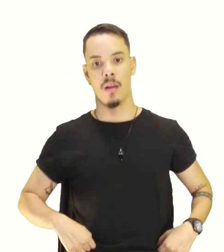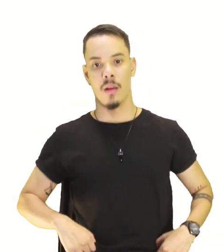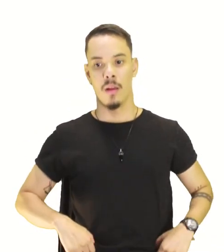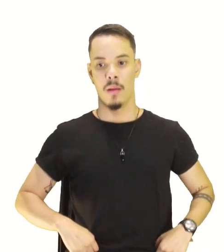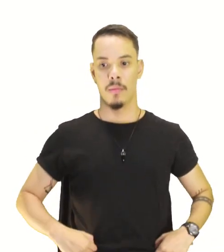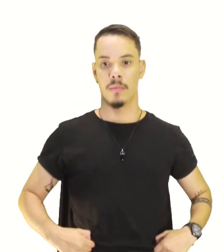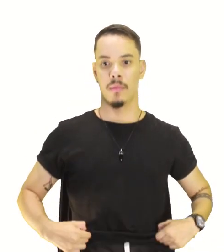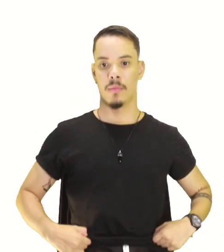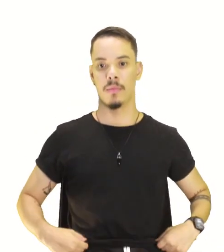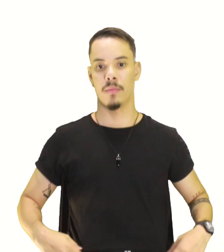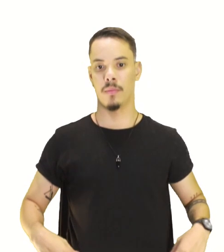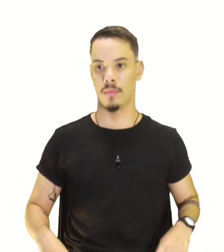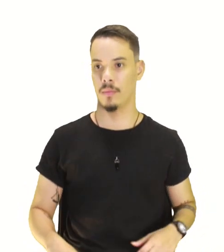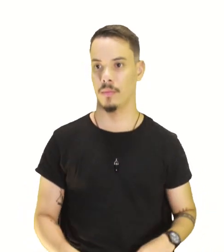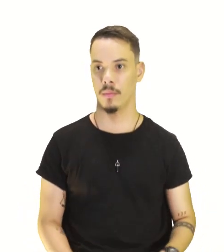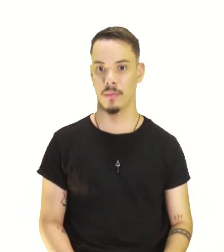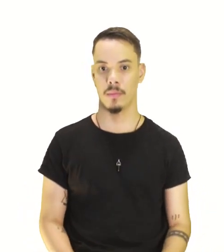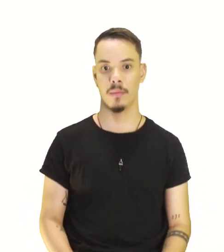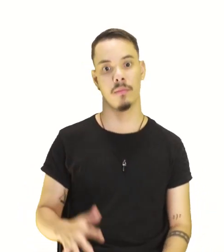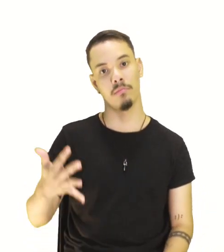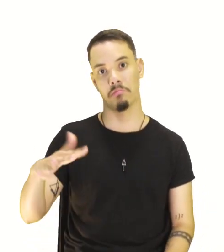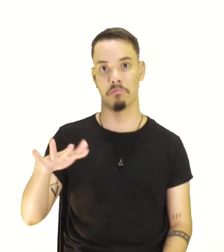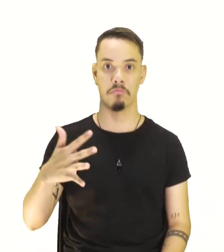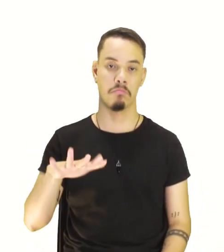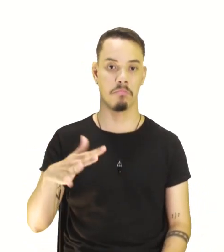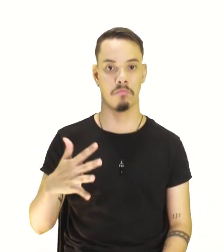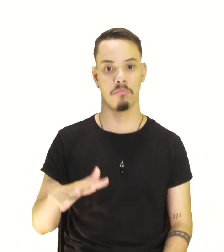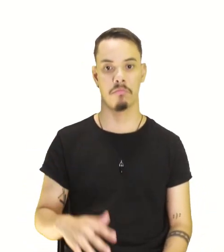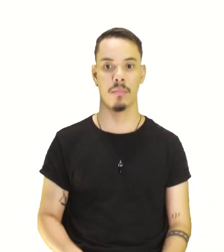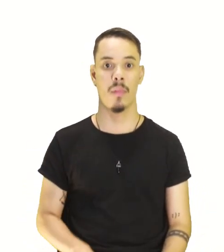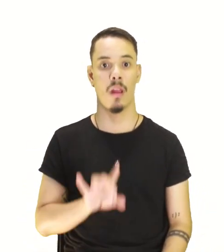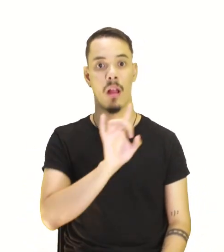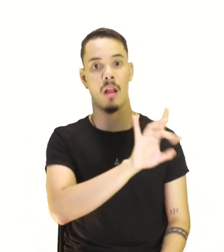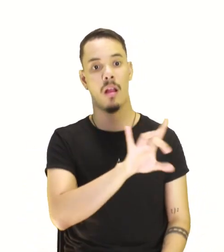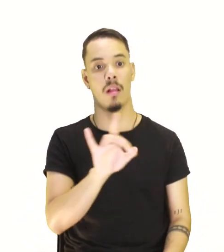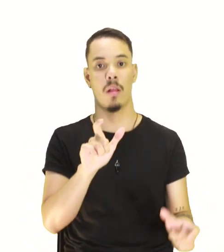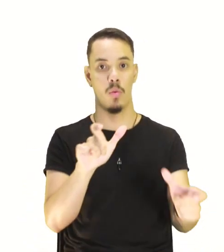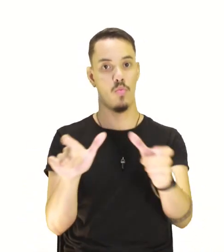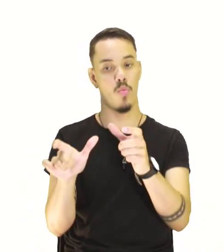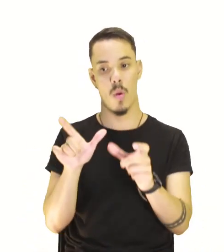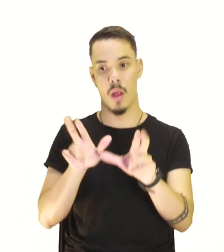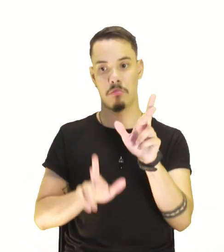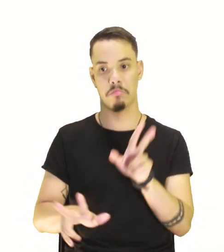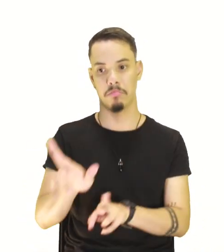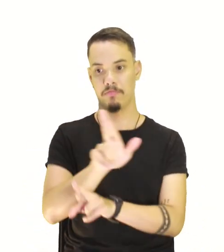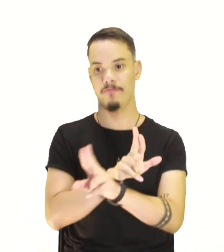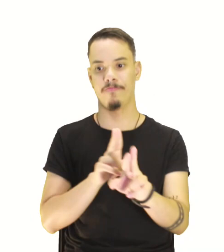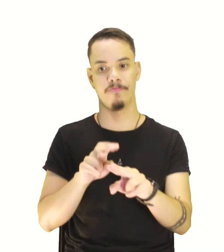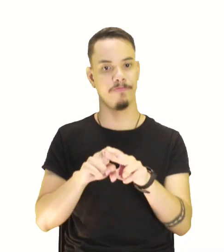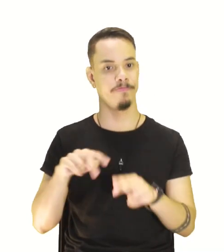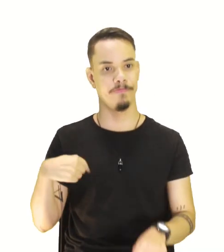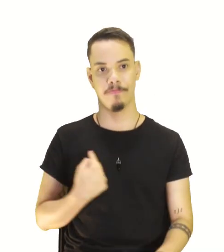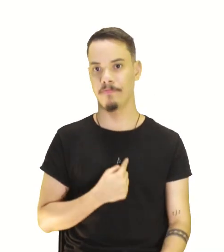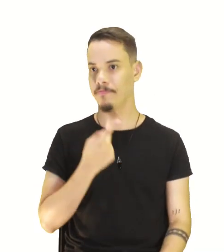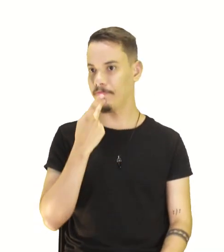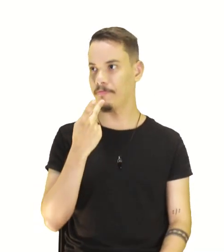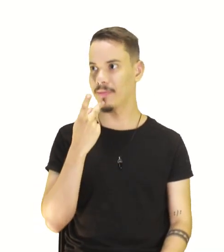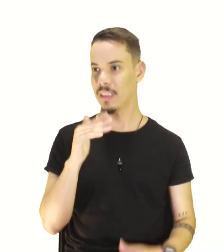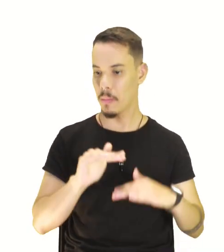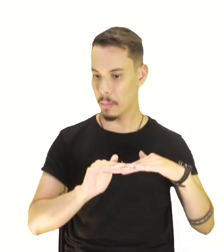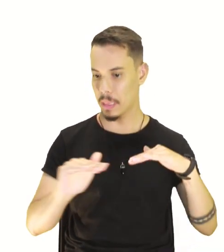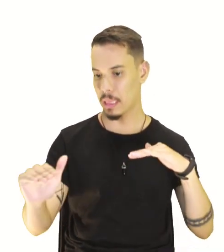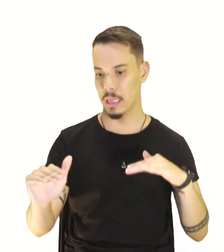a gente fica sempre dizendo essa palavrinha em média, né? Porque cada lugar tem a sua realidade, a gente não tem como afirmar que isso se mantém em todos